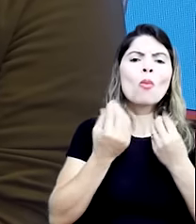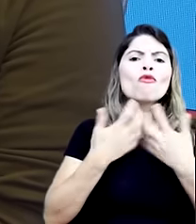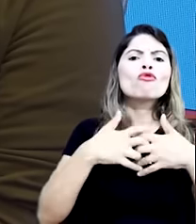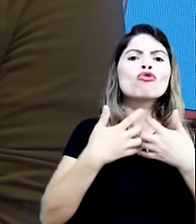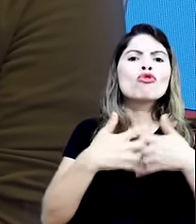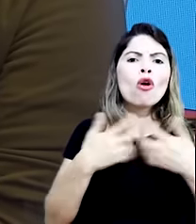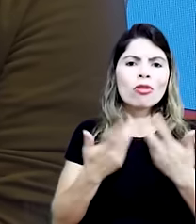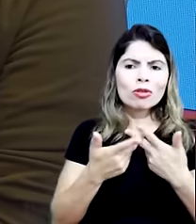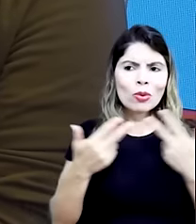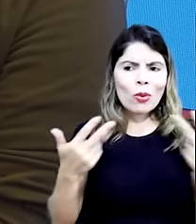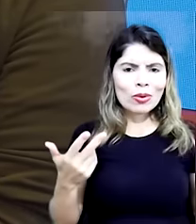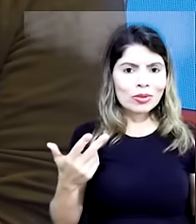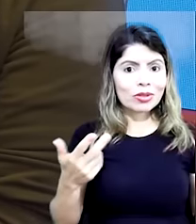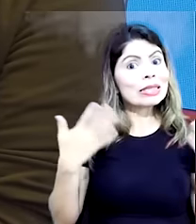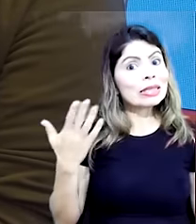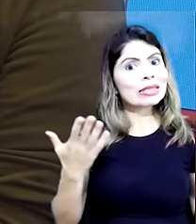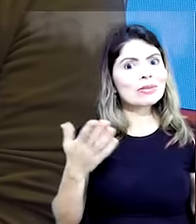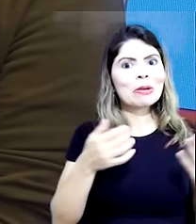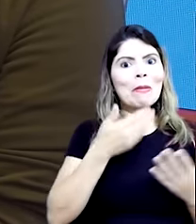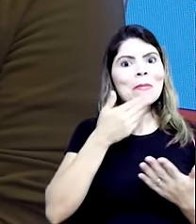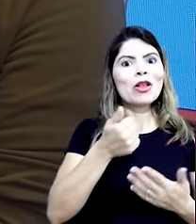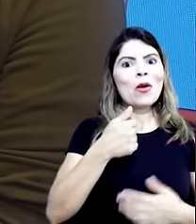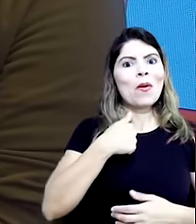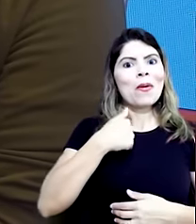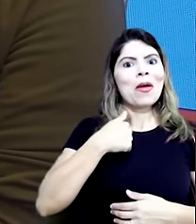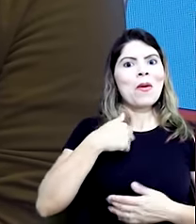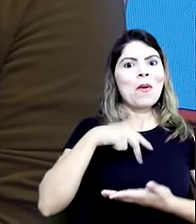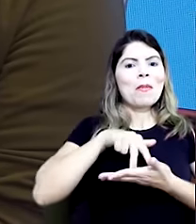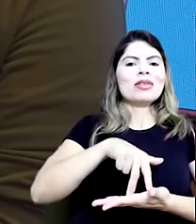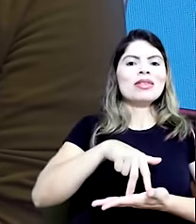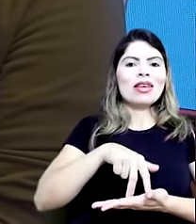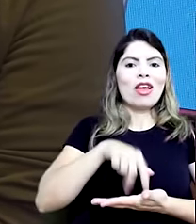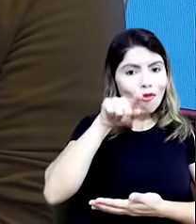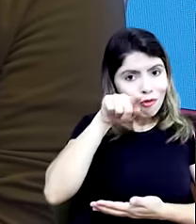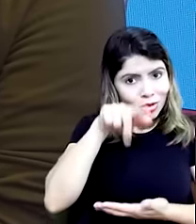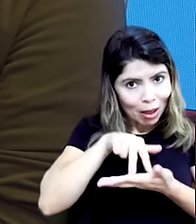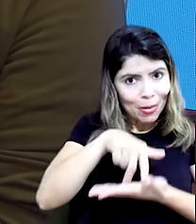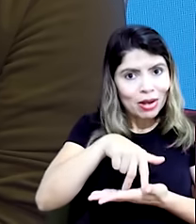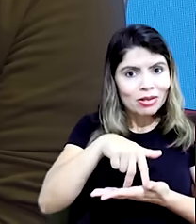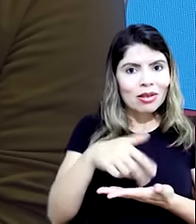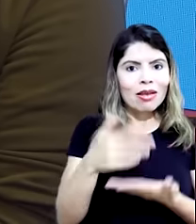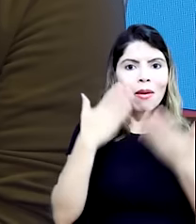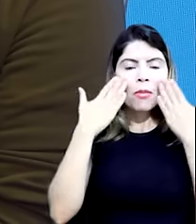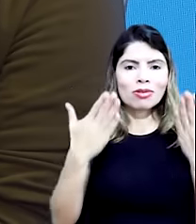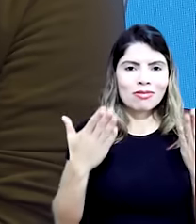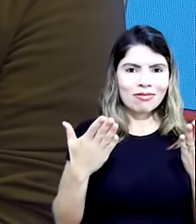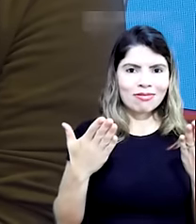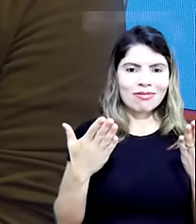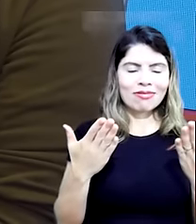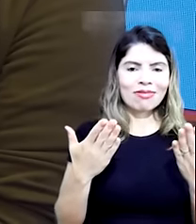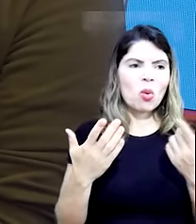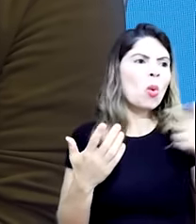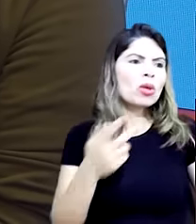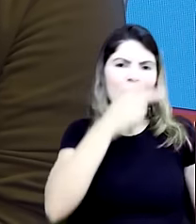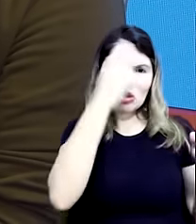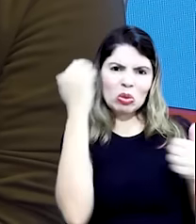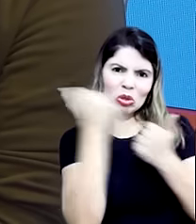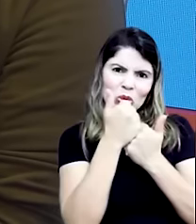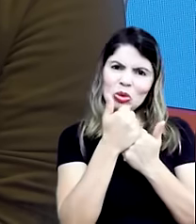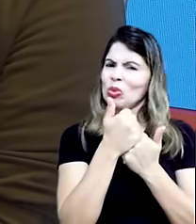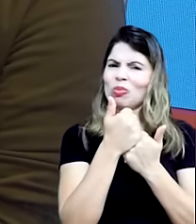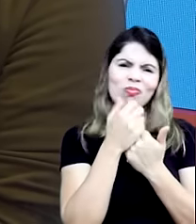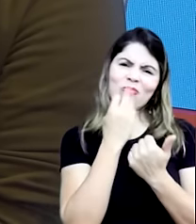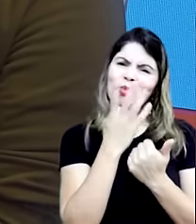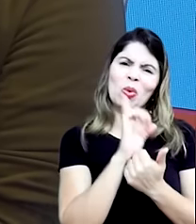que as coisas Então nada melhor do que essa pessoa passar então ela buscar inspirações é muito bacana porque às vezes ela não sabe colocar isso para